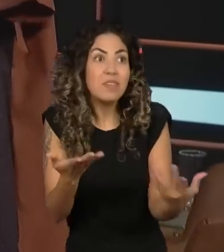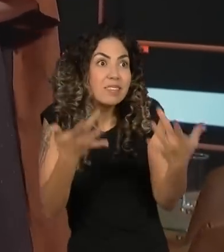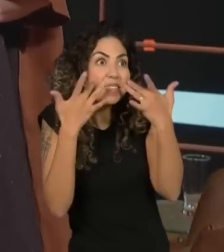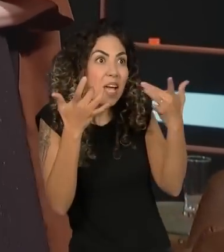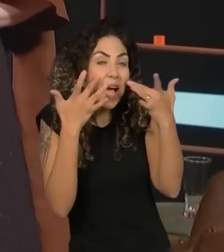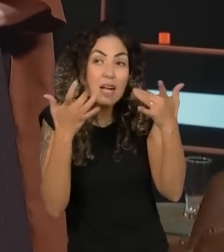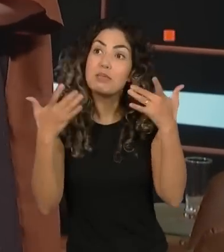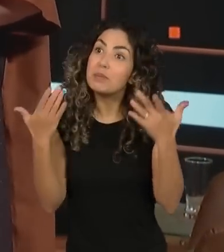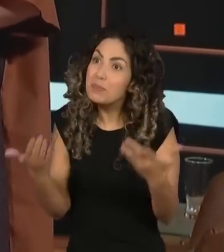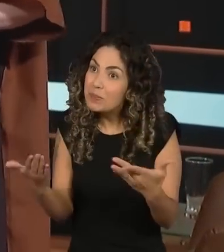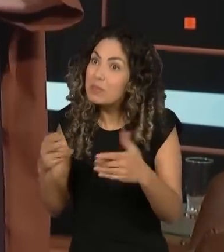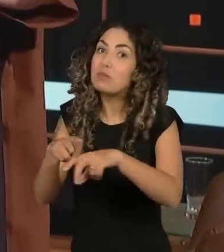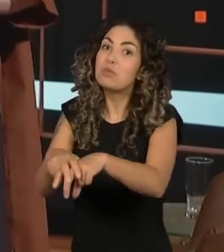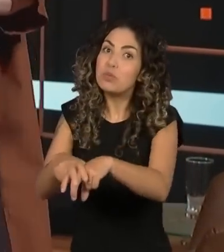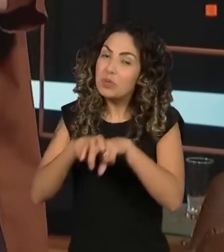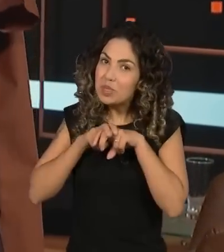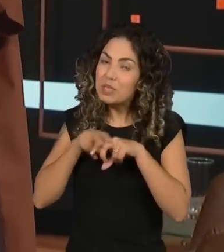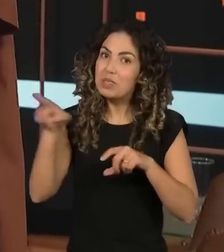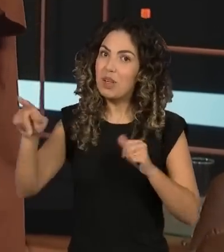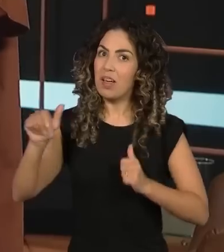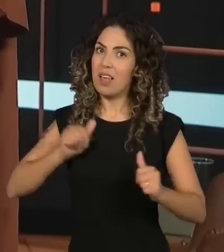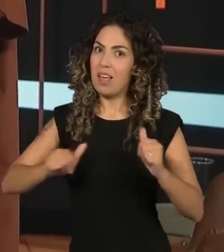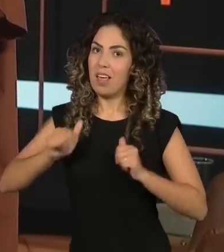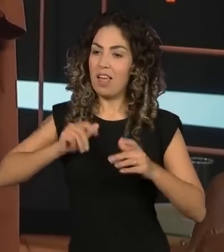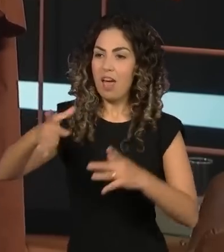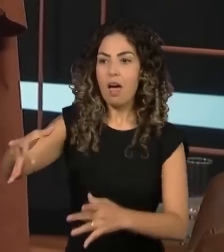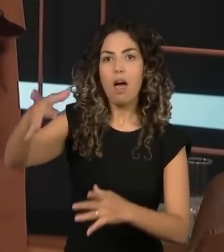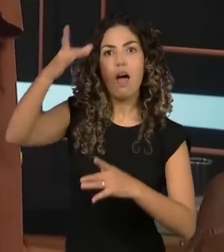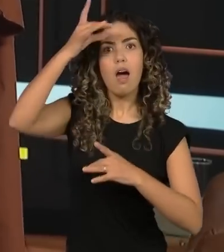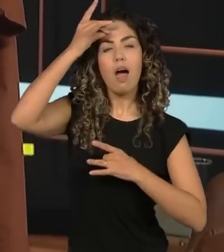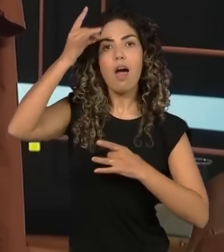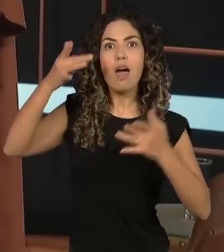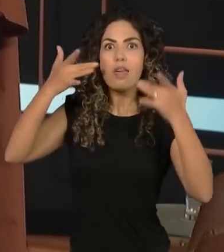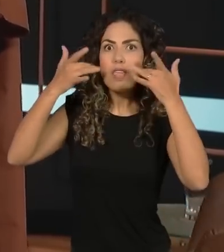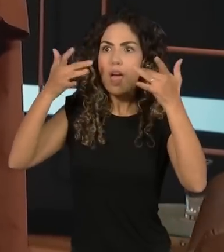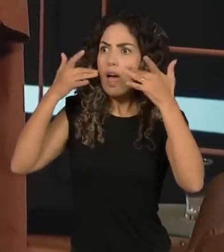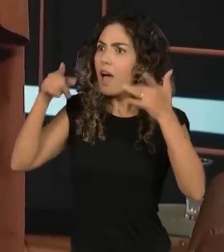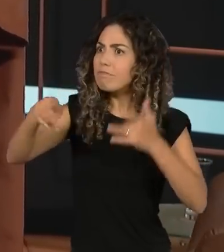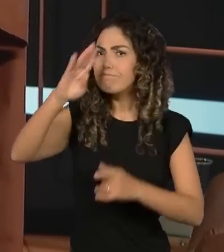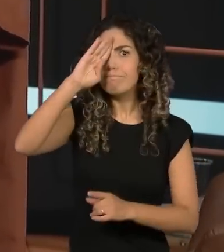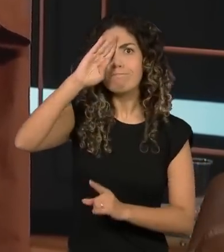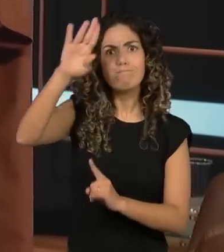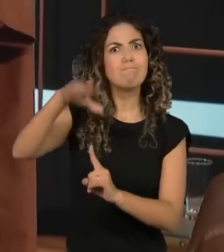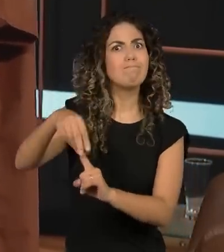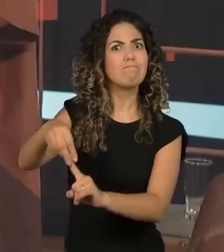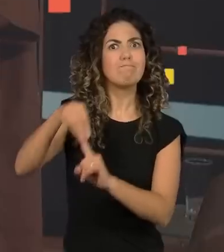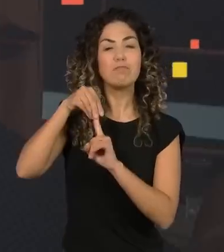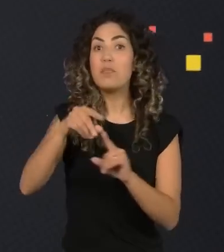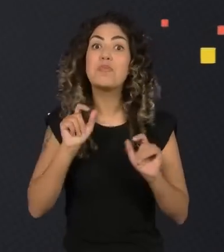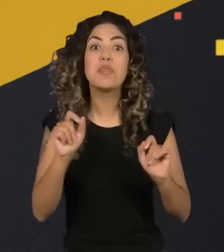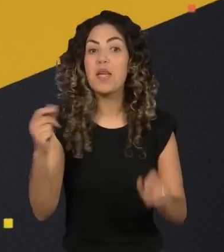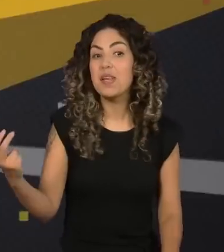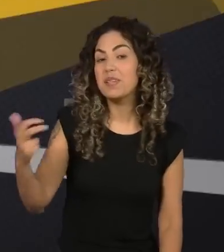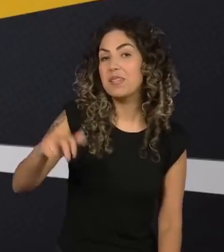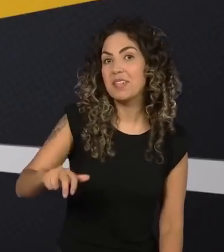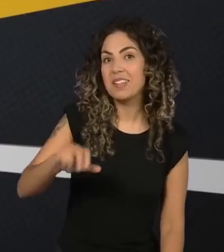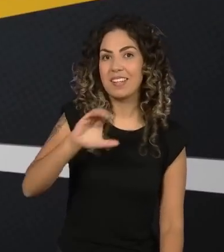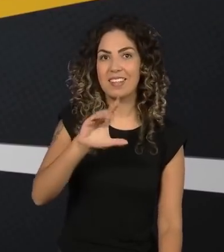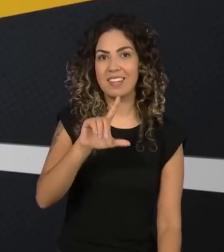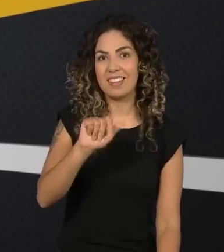do ofício da interpretação a razão da sua vida e sua maior paixão. Ela é Clarice Nisquet.